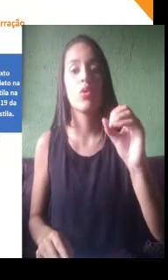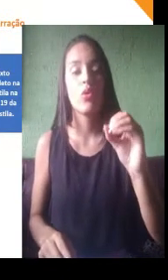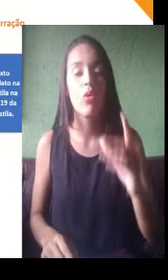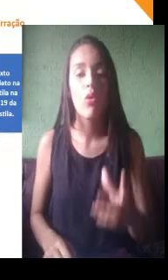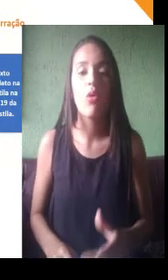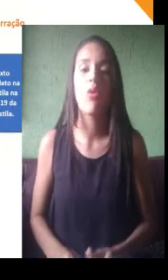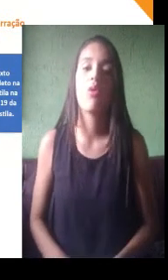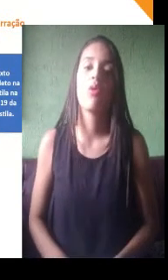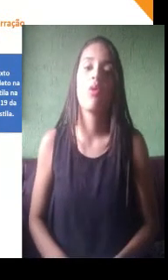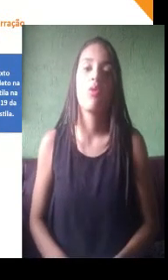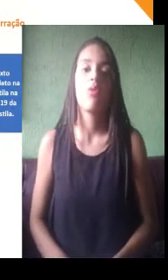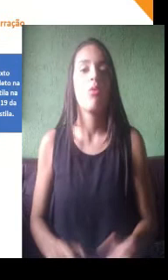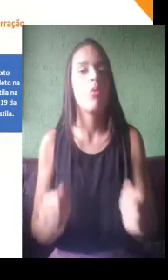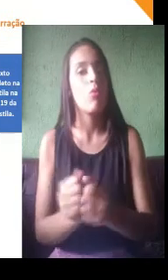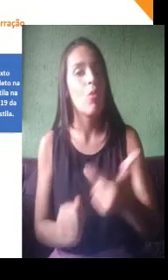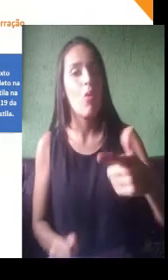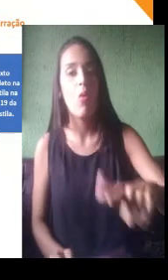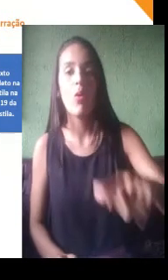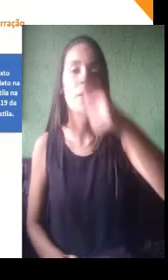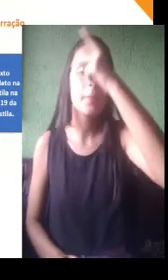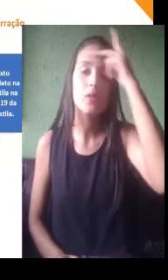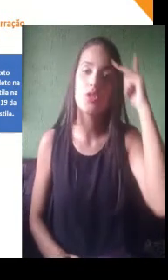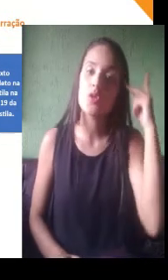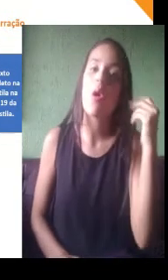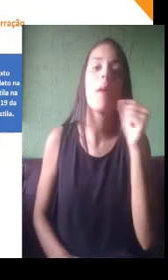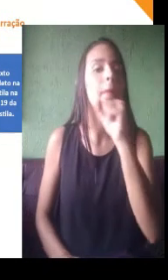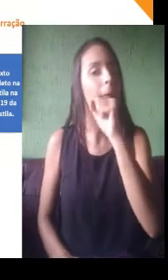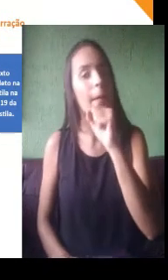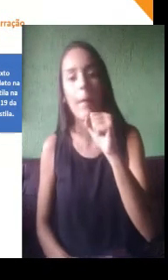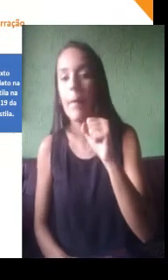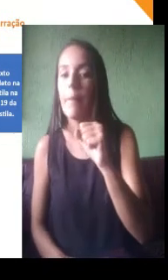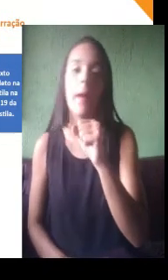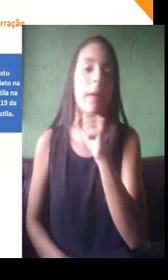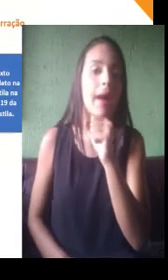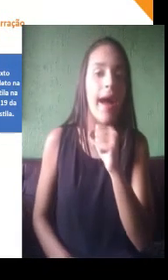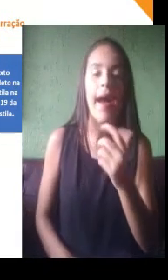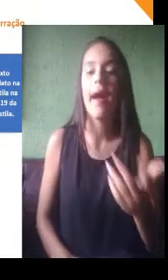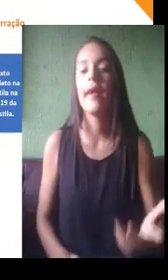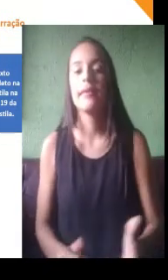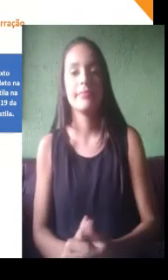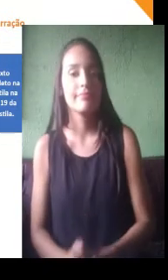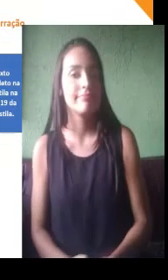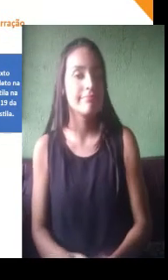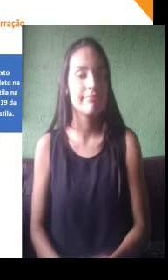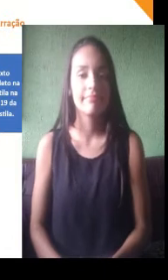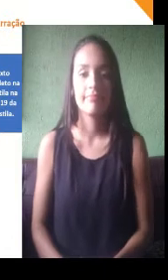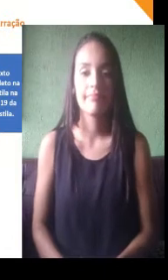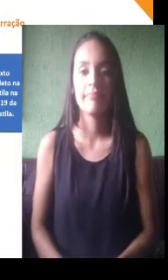repara que está na cor laranja, ele muda, ele sai da argumentação e vai para